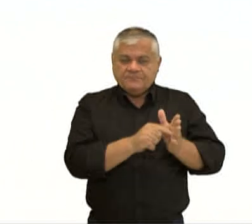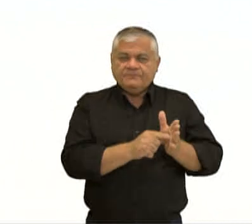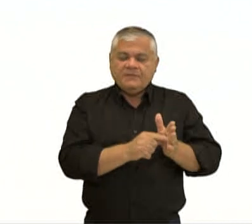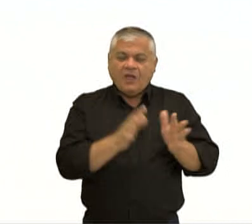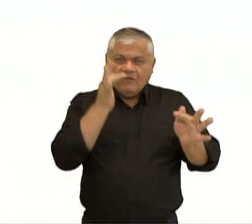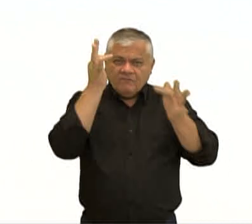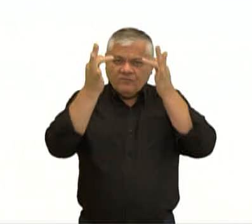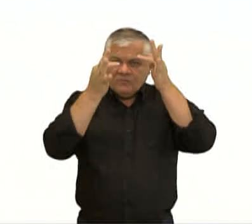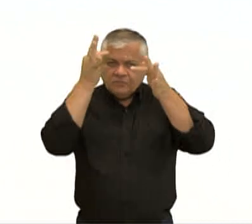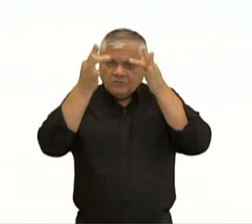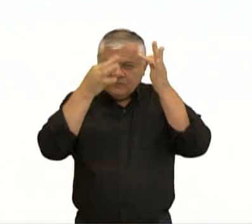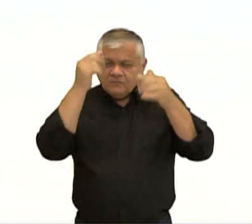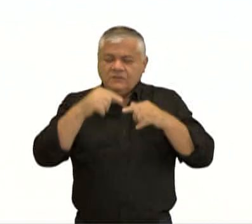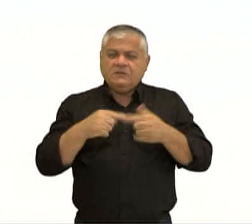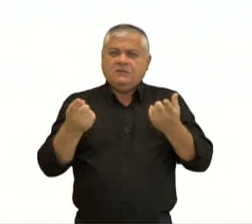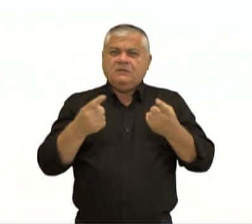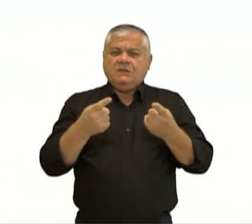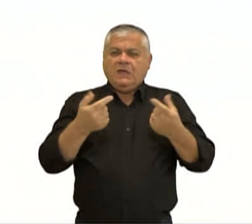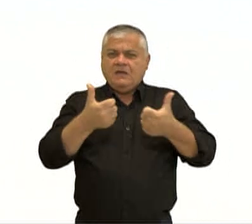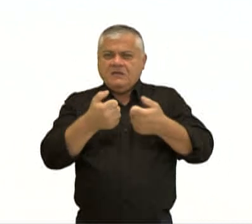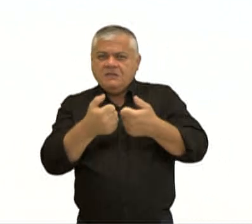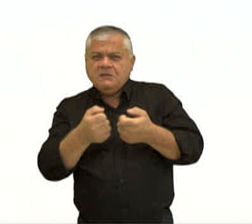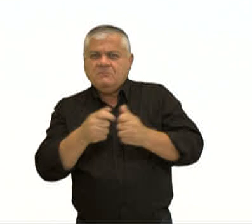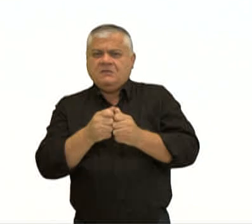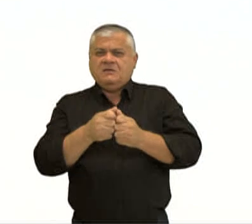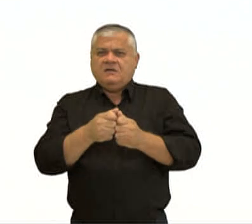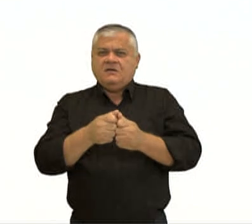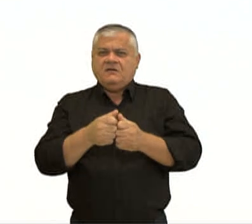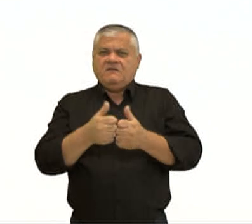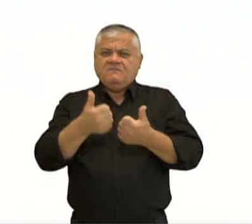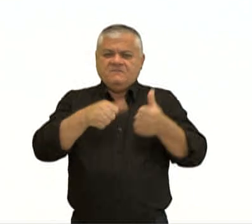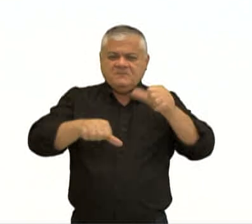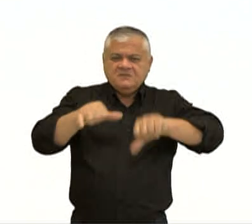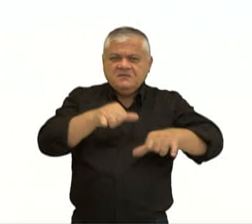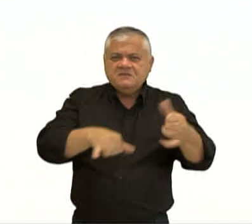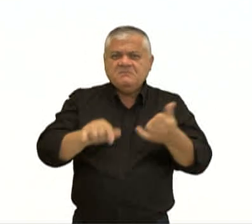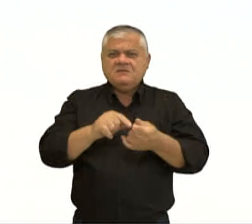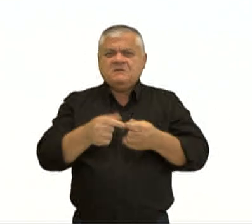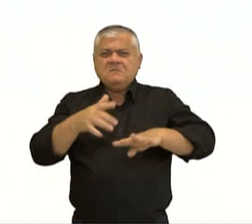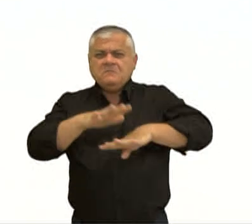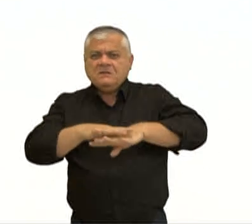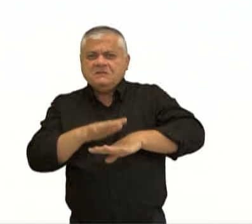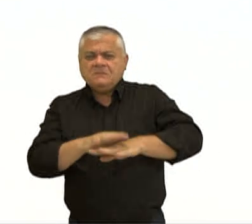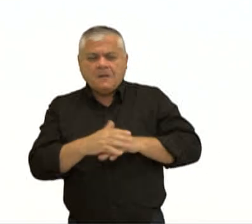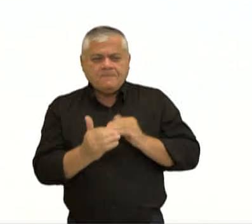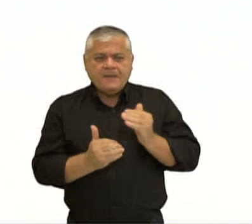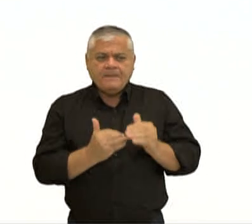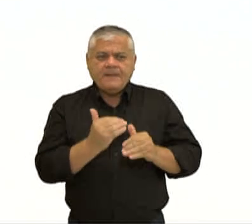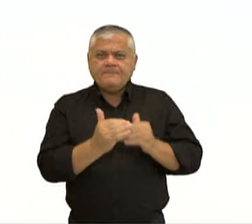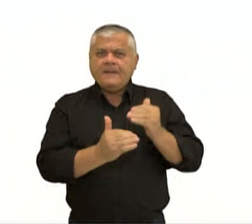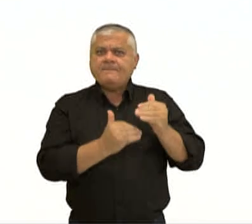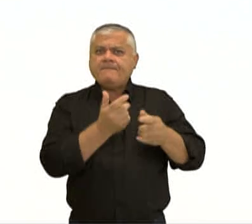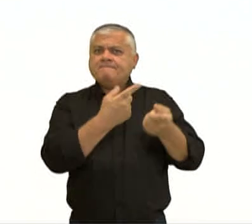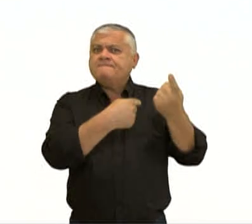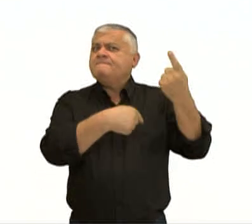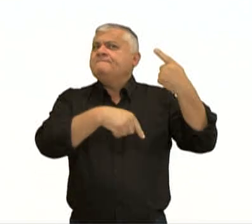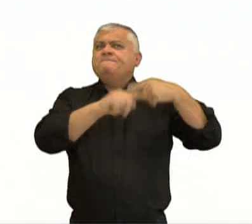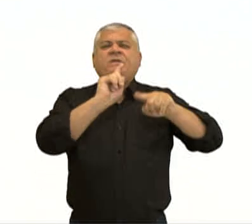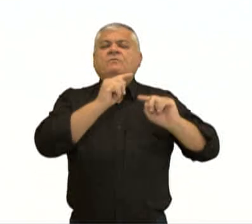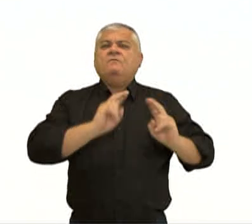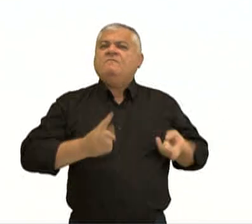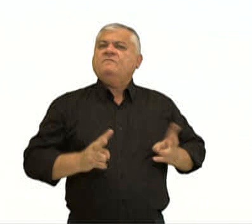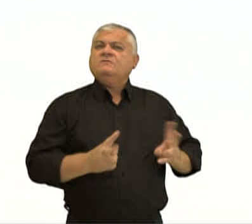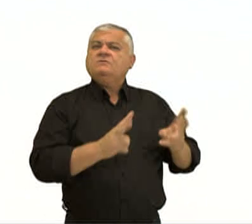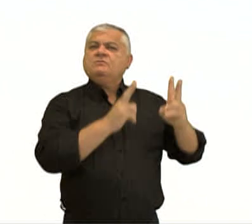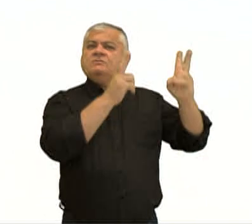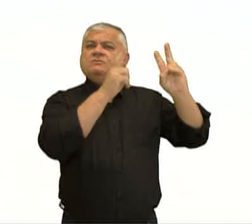filosofia e ciências físicas, químicas e matemáticas sofrem um grande desenvolvimento e há uma supervalorização